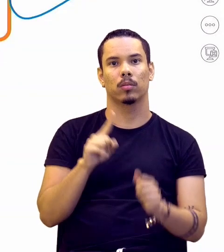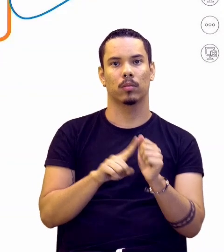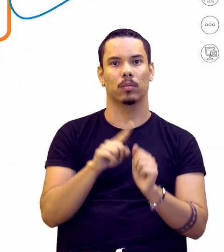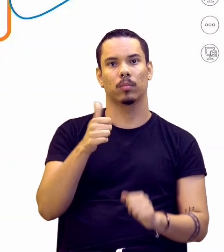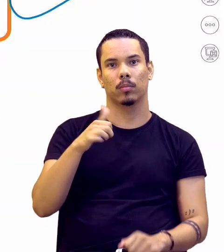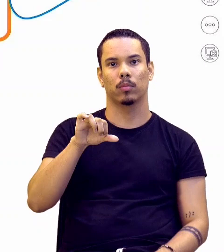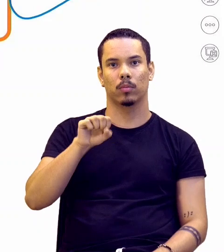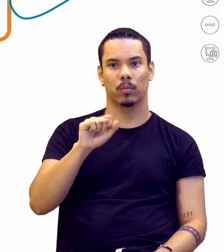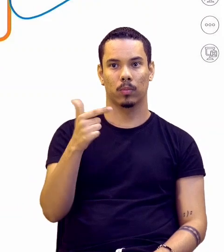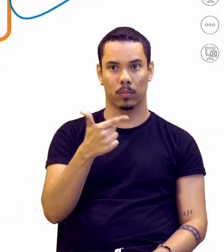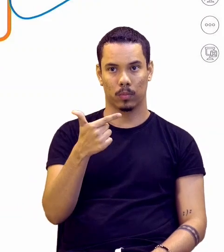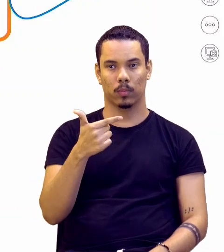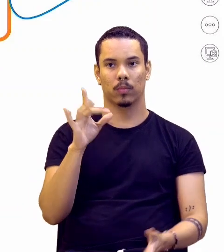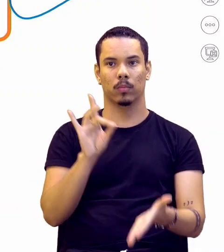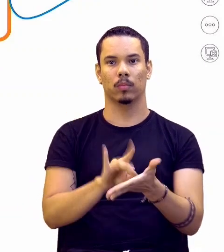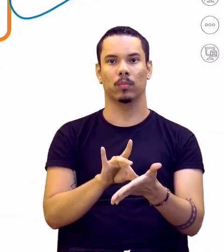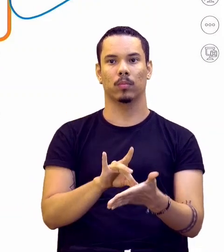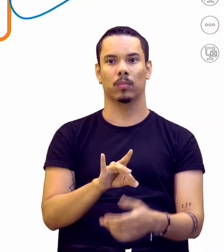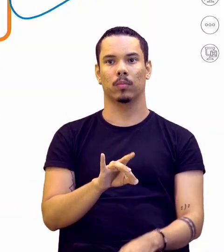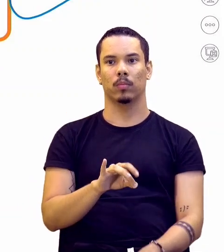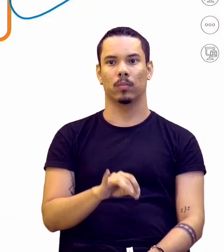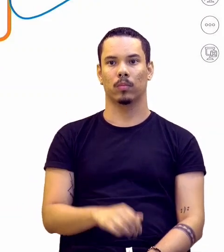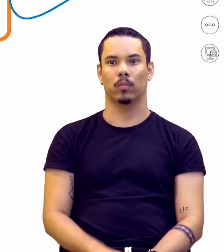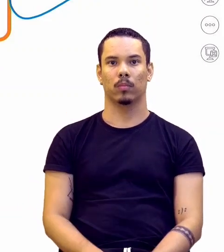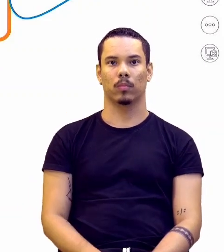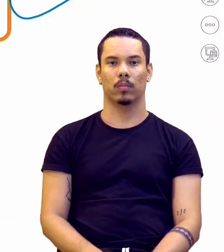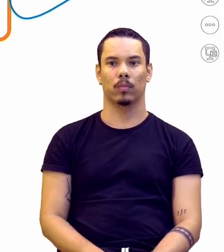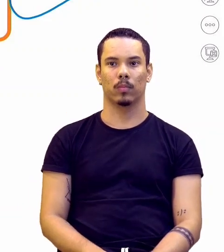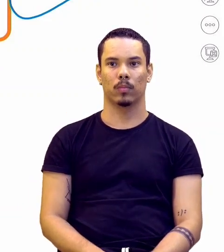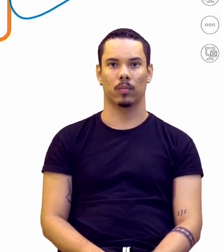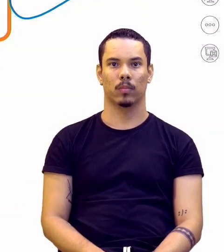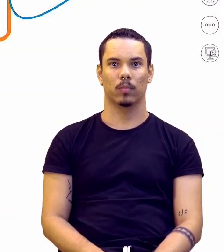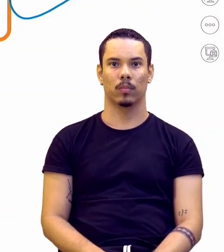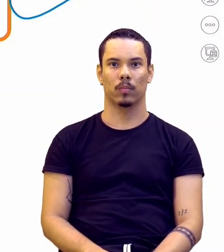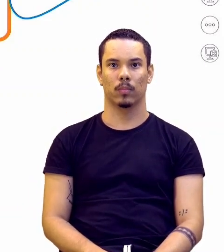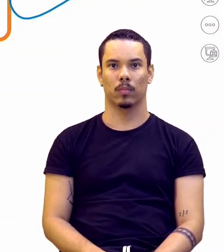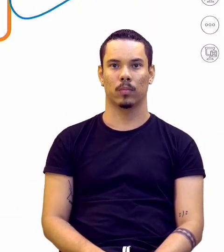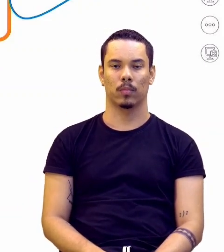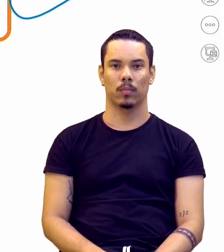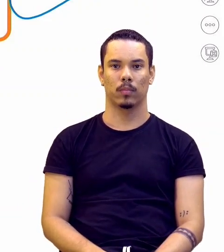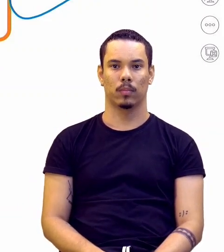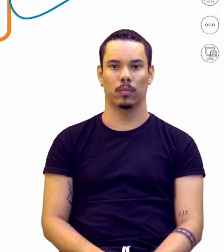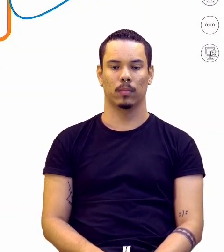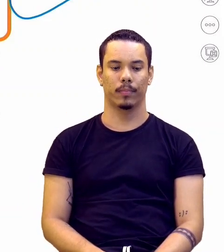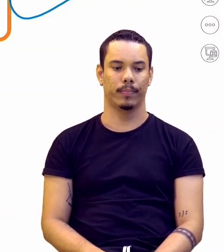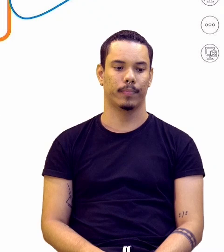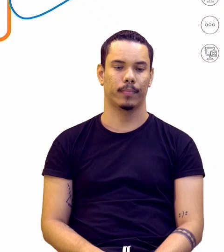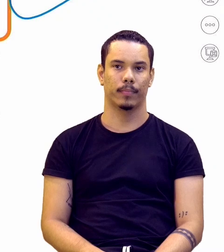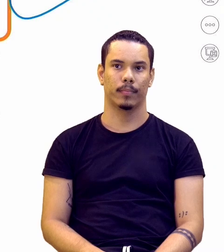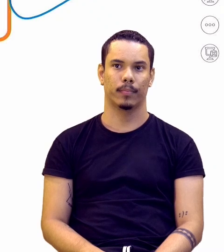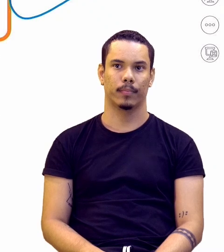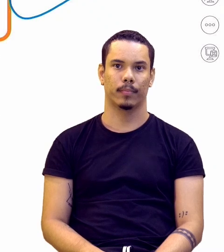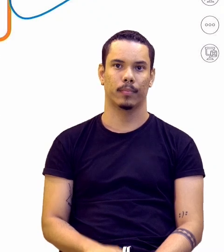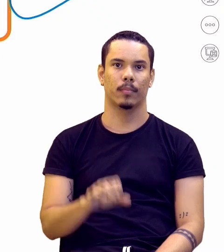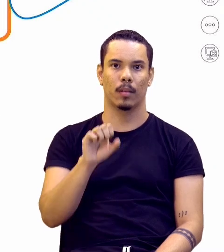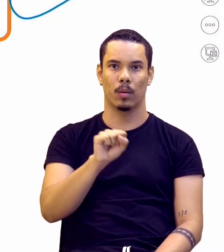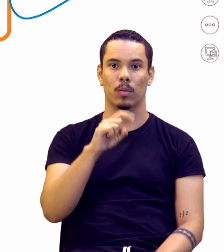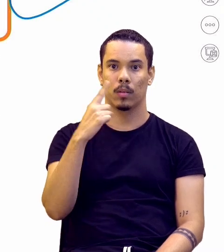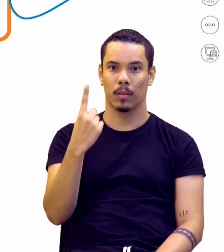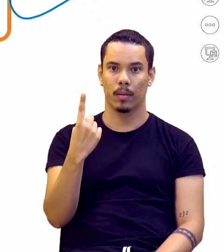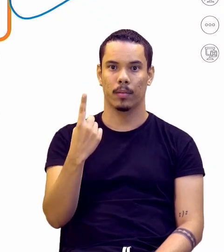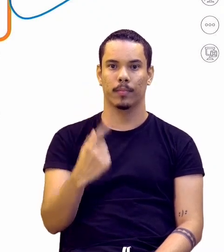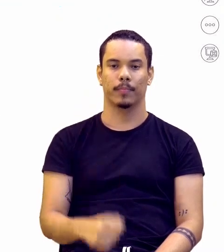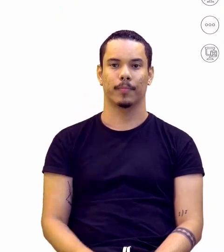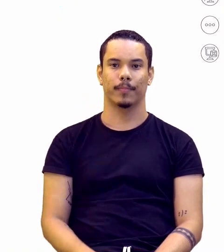82 foi instalado e em 81 ele foi criado. Então, primeiro foi criado para depois ser instalado.